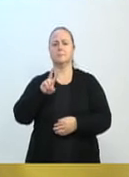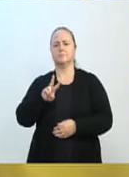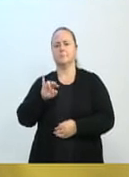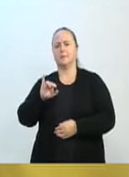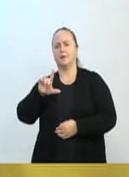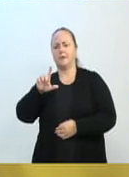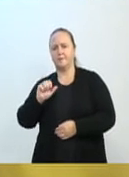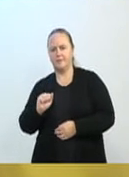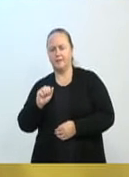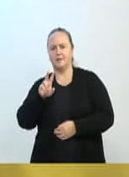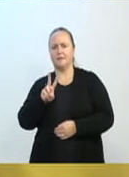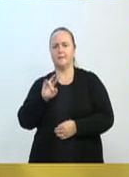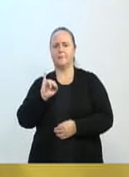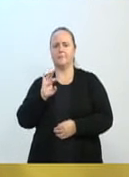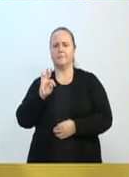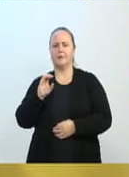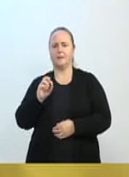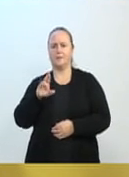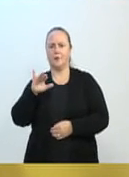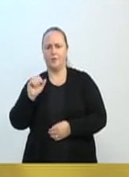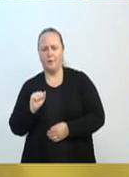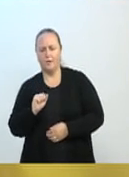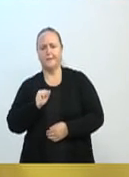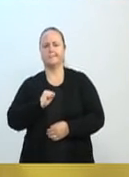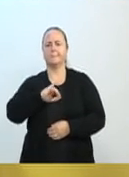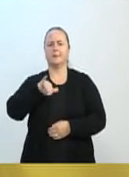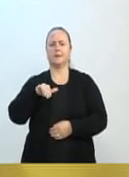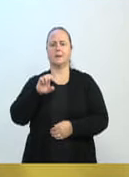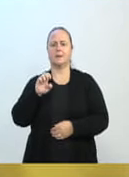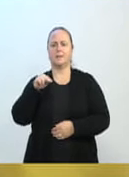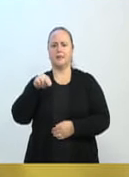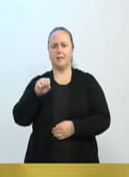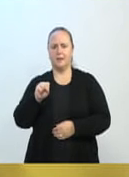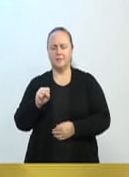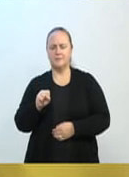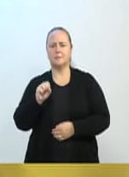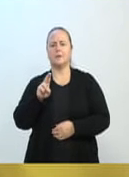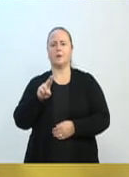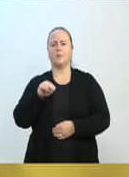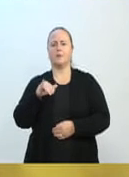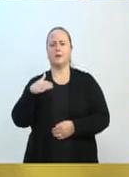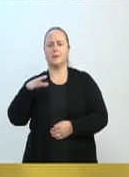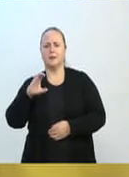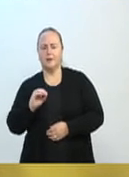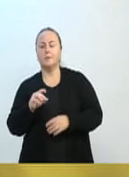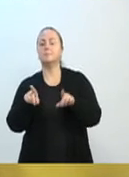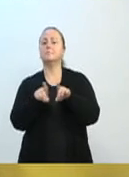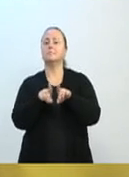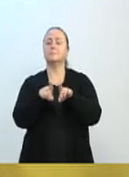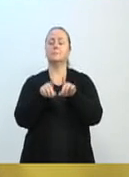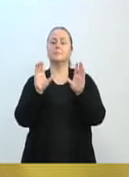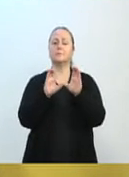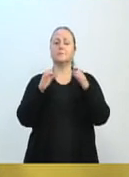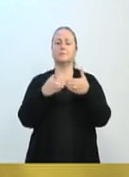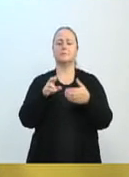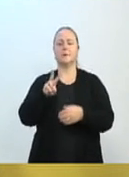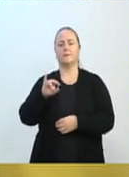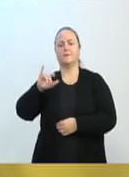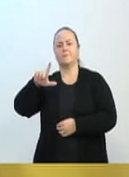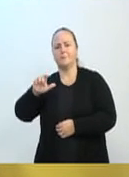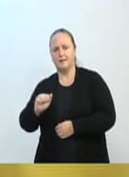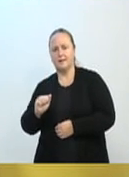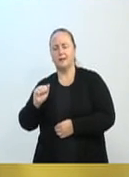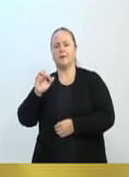a vila e entes a Vila União também a comunidade da Vila Feliz Vila